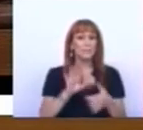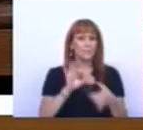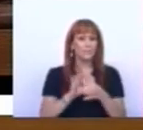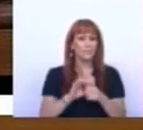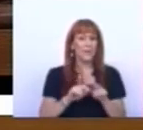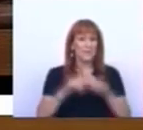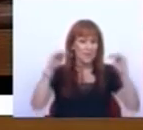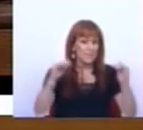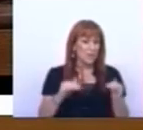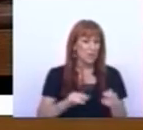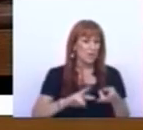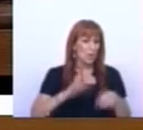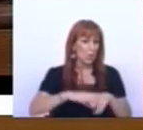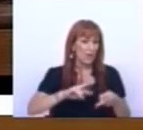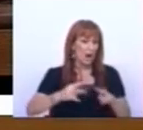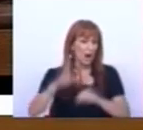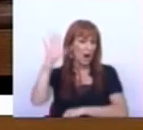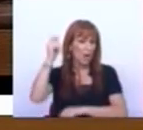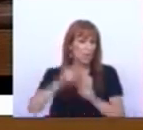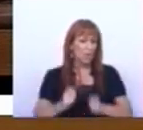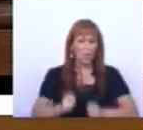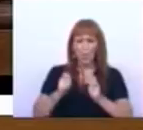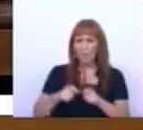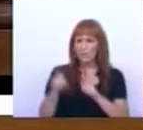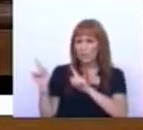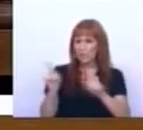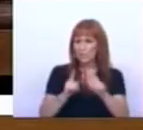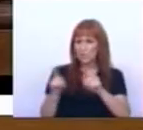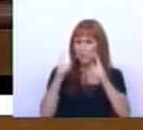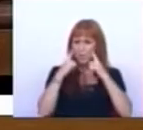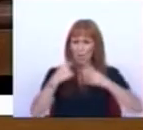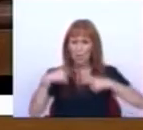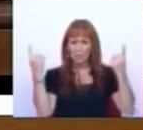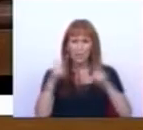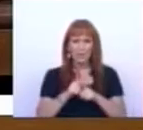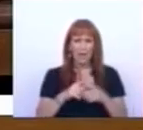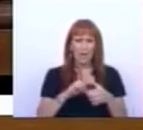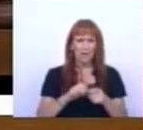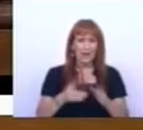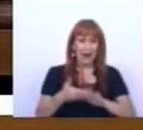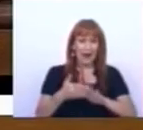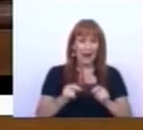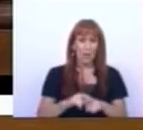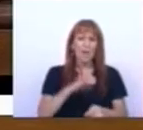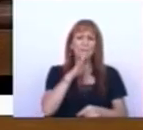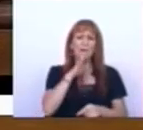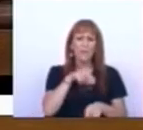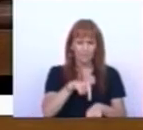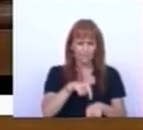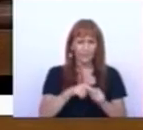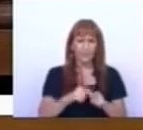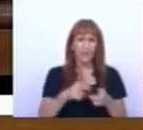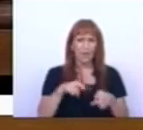respeita à mitigação das alterações climáticas, ao investimento nos transportes públicos, com grande premência para a ferrovia,